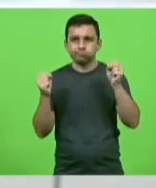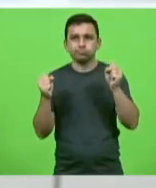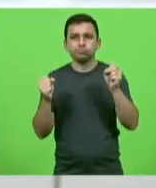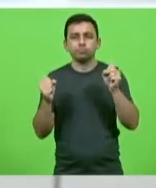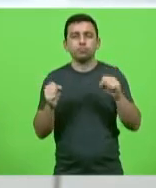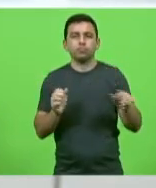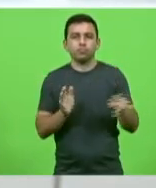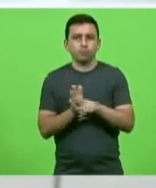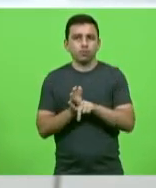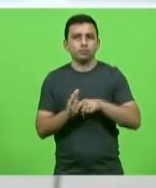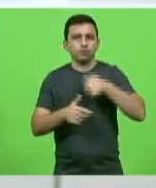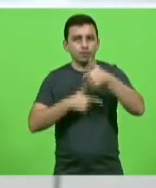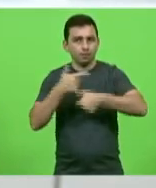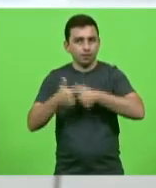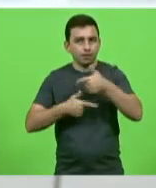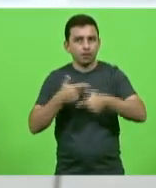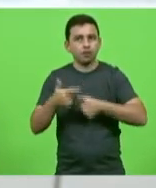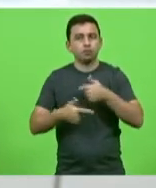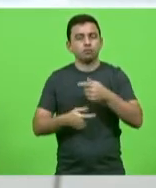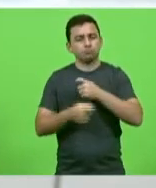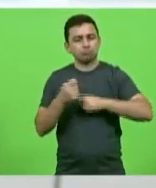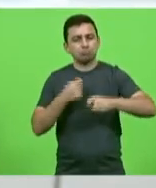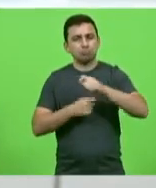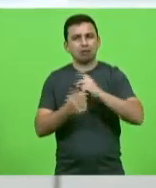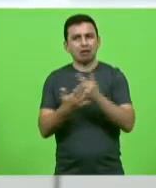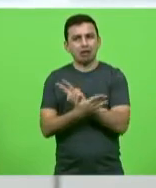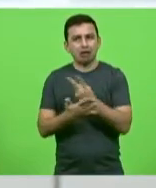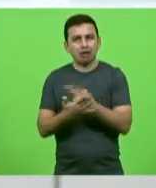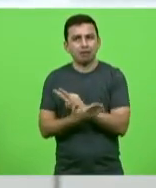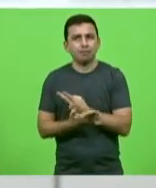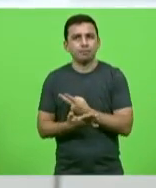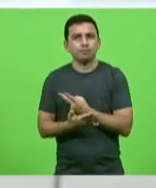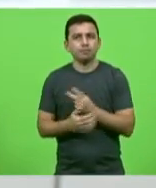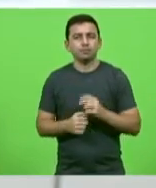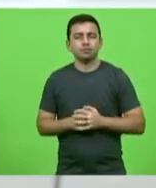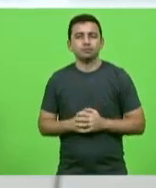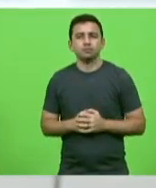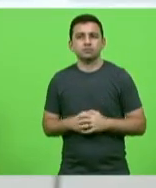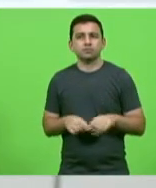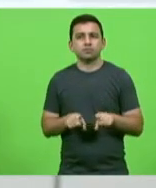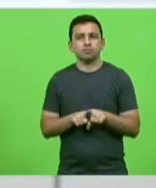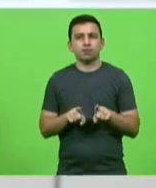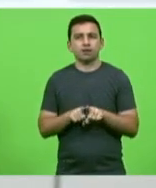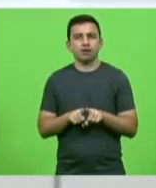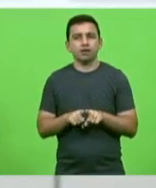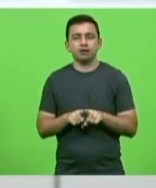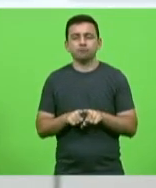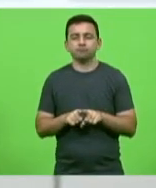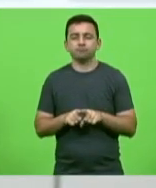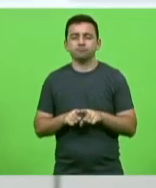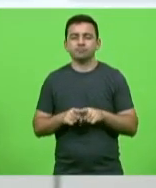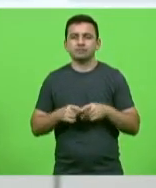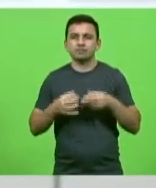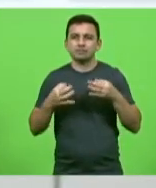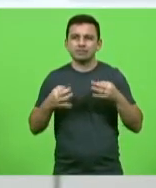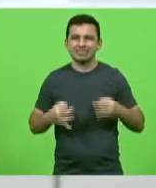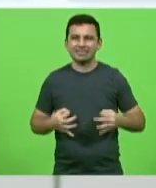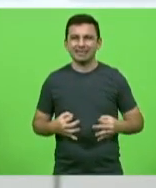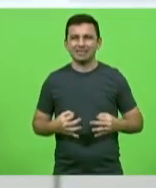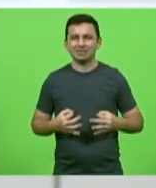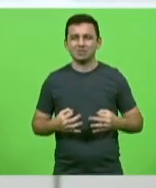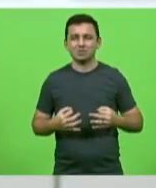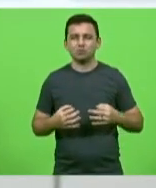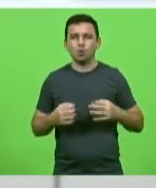o exercício de uma administração incorreta em variável inescrupulosas sem o devido zelo com a coisa